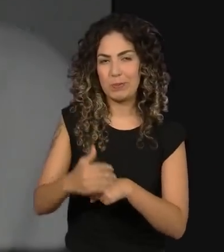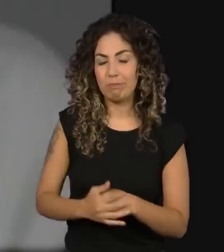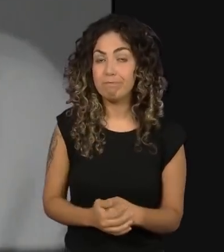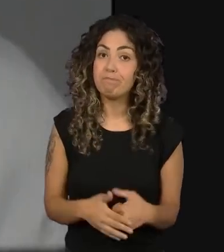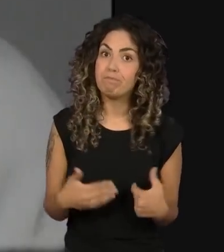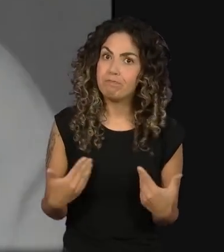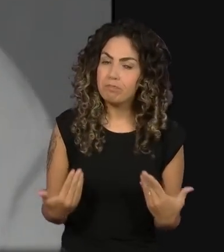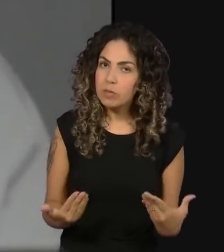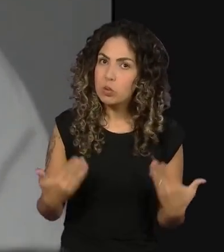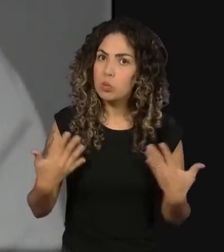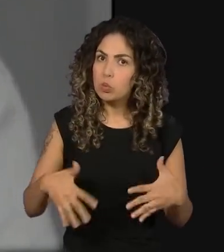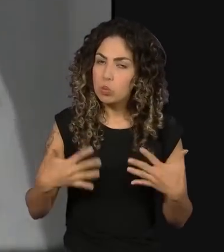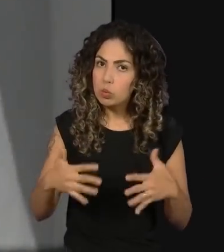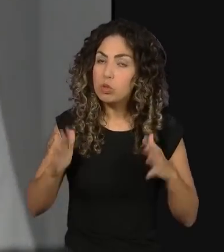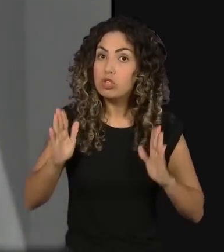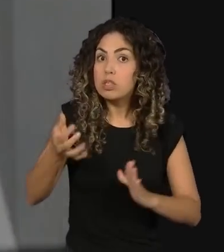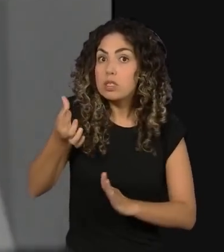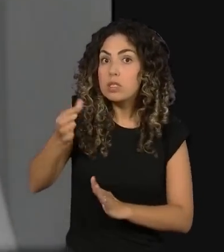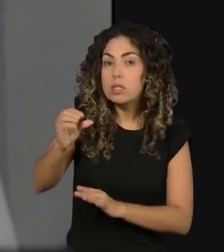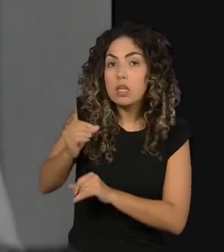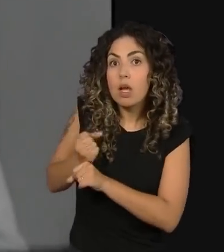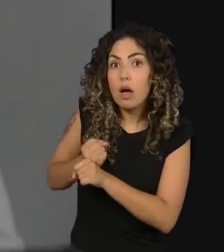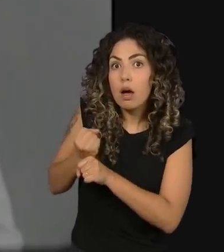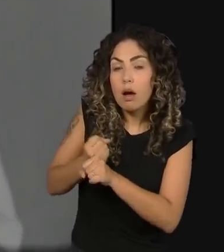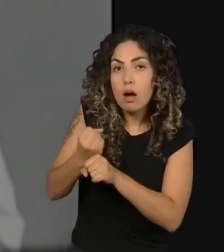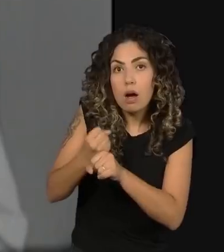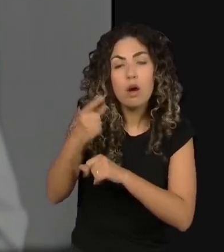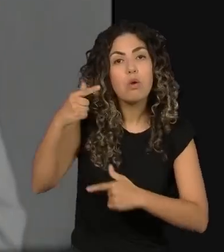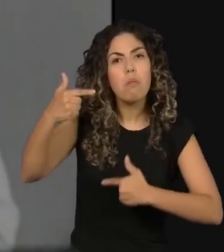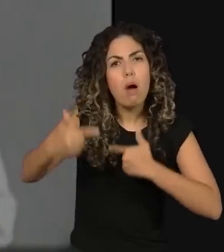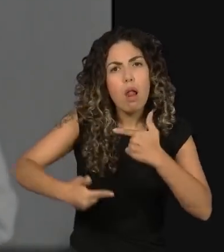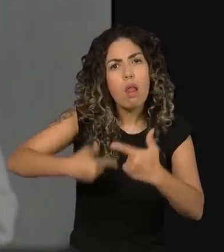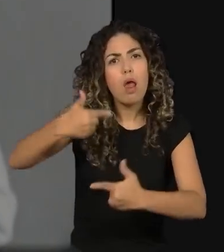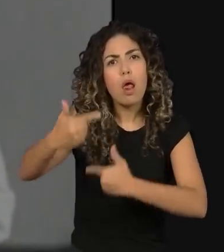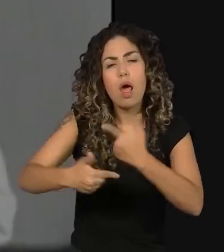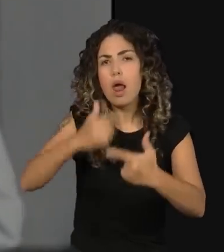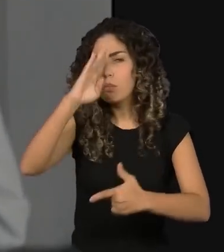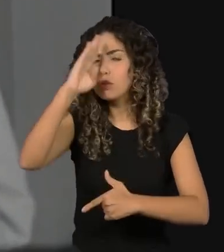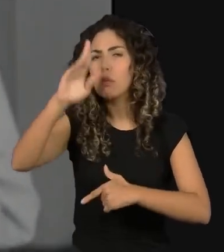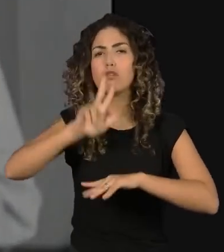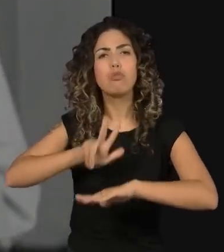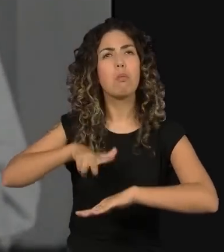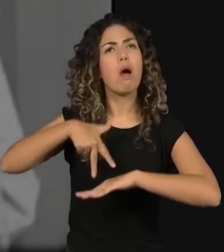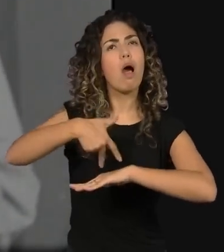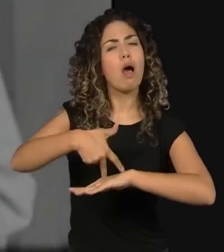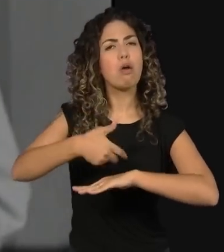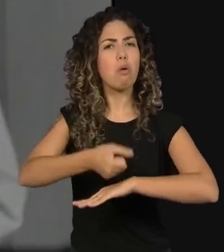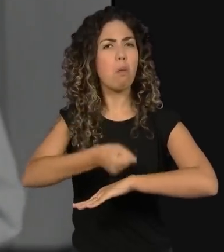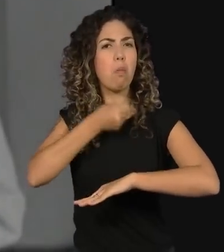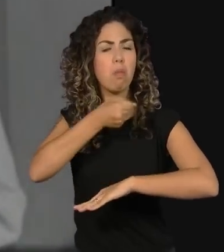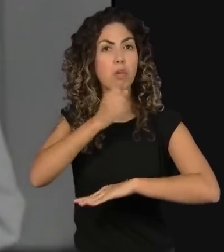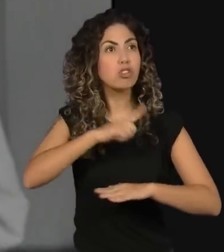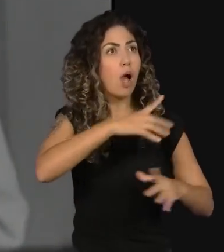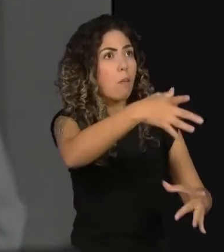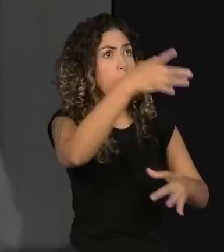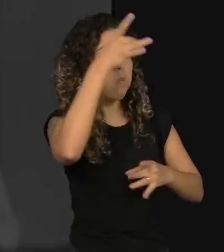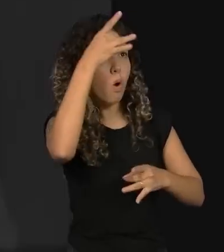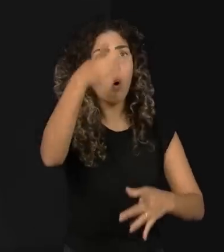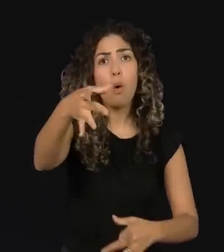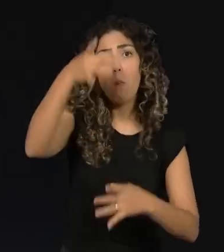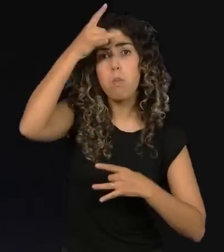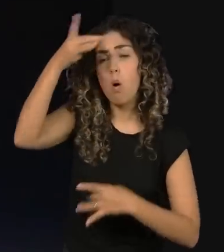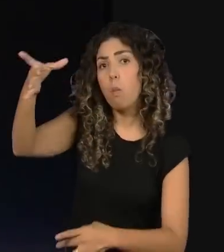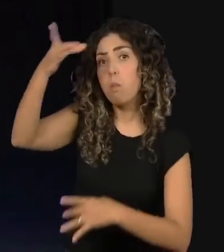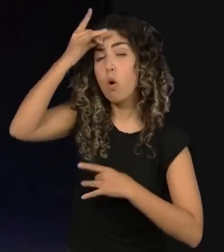Por mais de 6 décadas, dedicou sua vida ao trabalho nos palcos, interpretando mais de 500